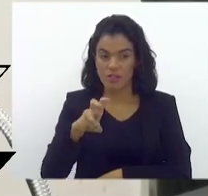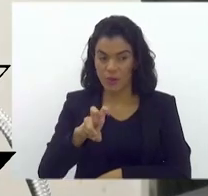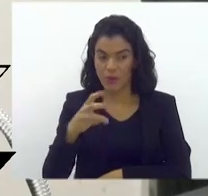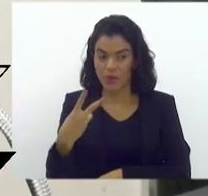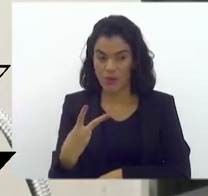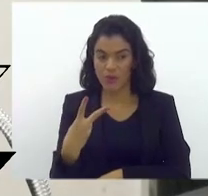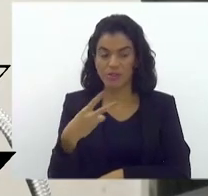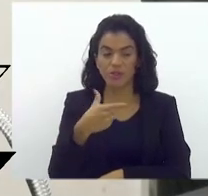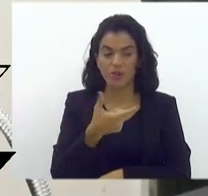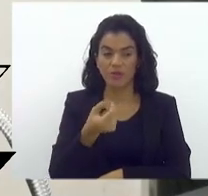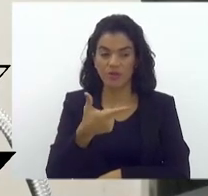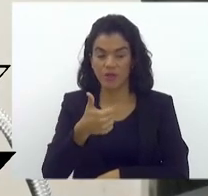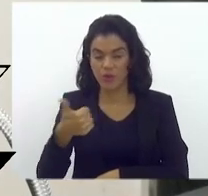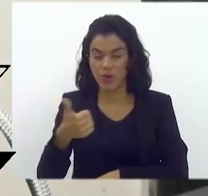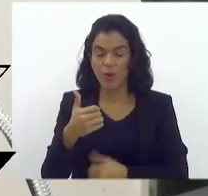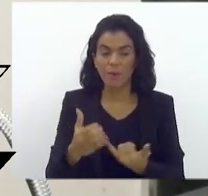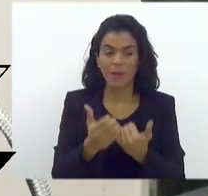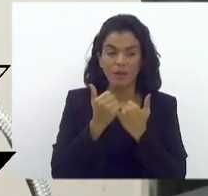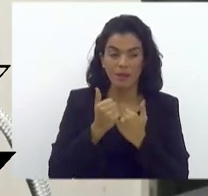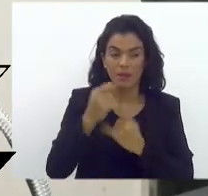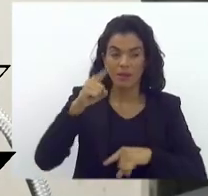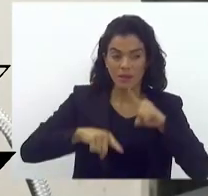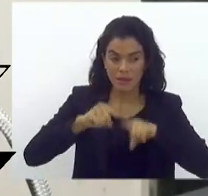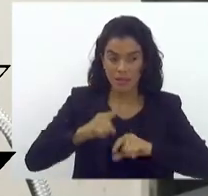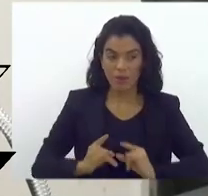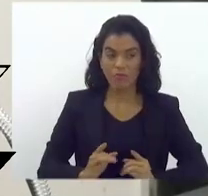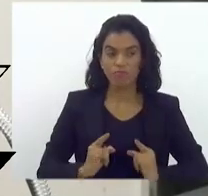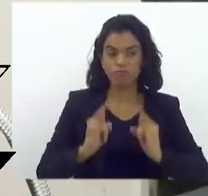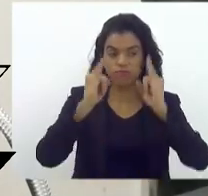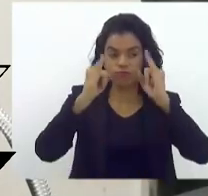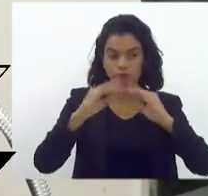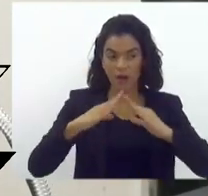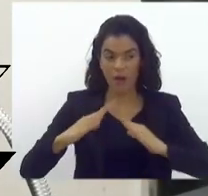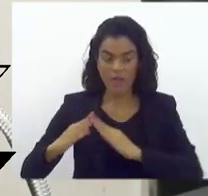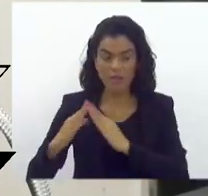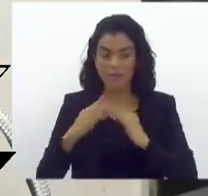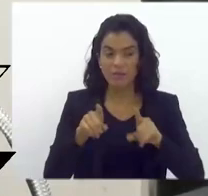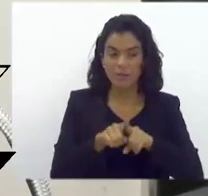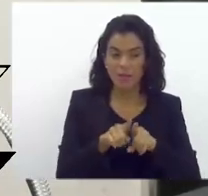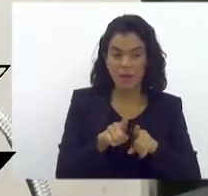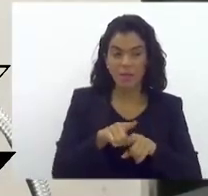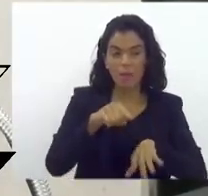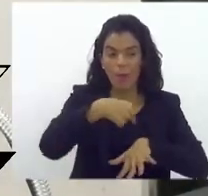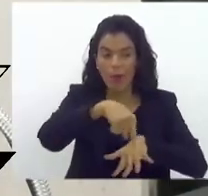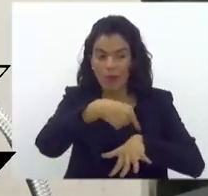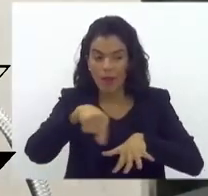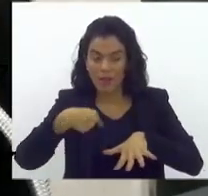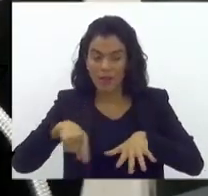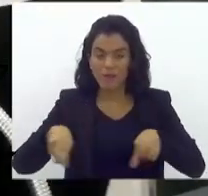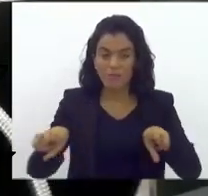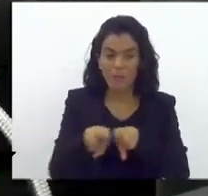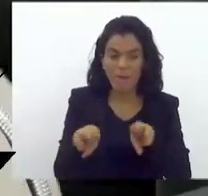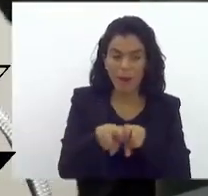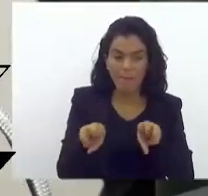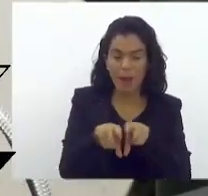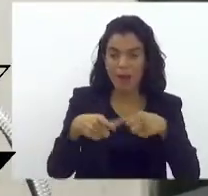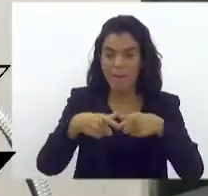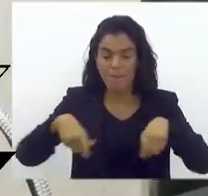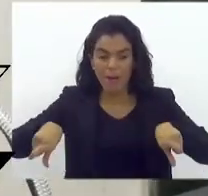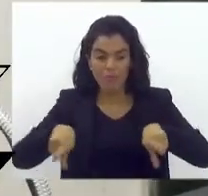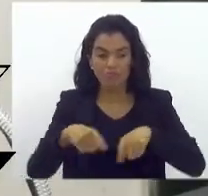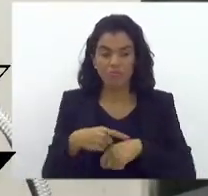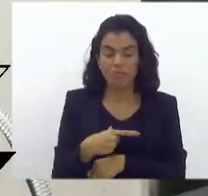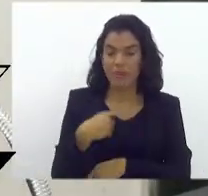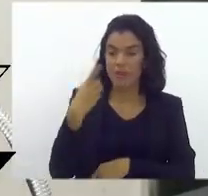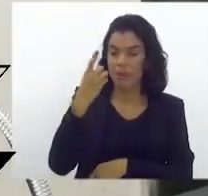deputado Rodrigo Amorim, que declara patrimônio cultural e material do Estado do Rio de Janeiro, a modalidade esportiva denominada de futebol de salão, futsal e da outras providências. Para aparecer,